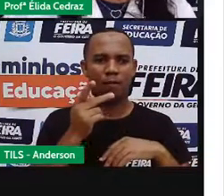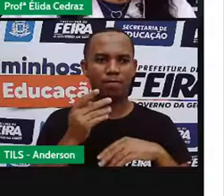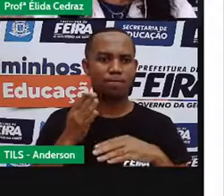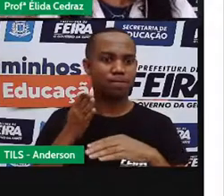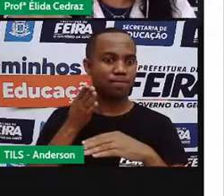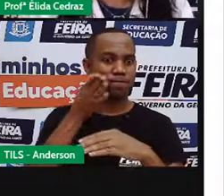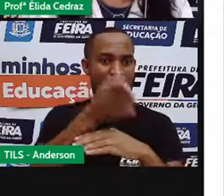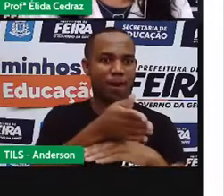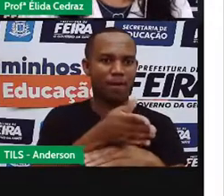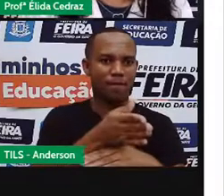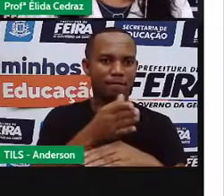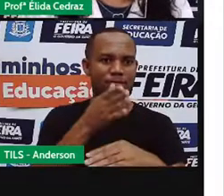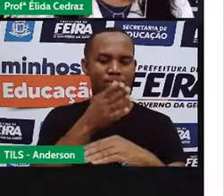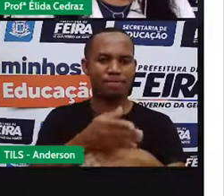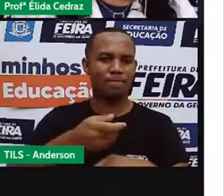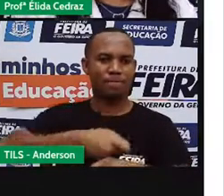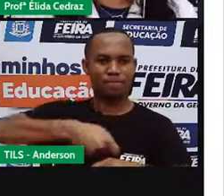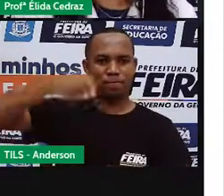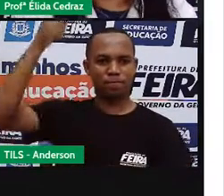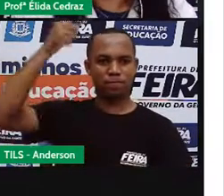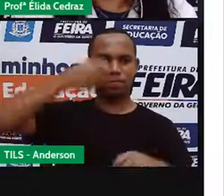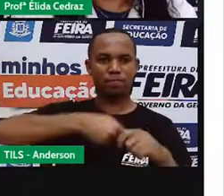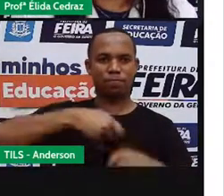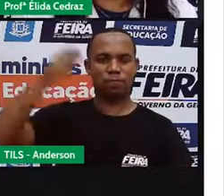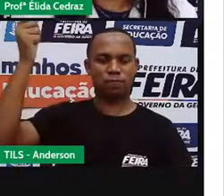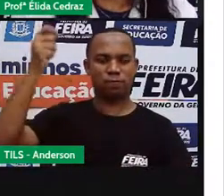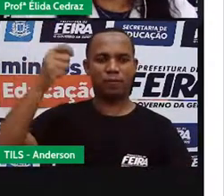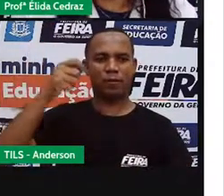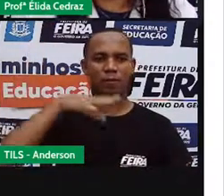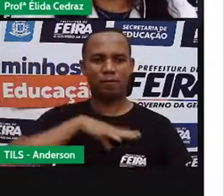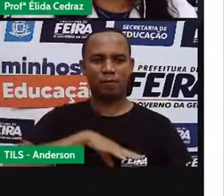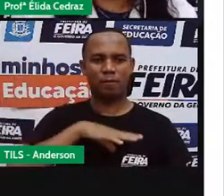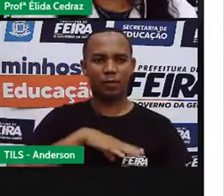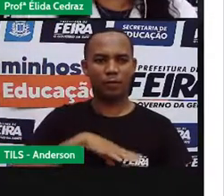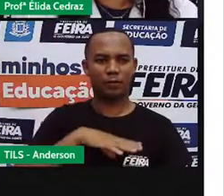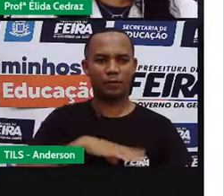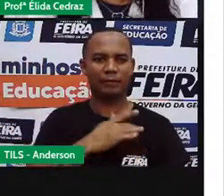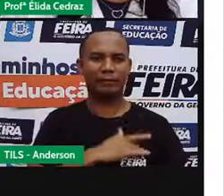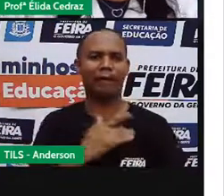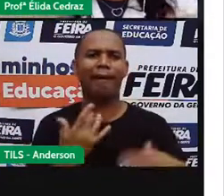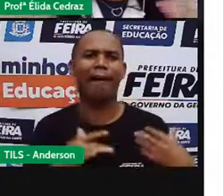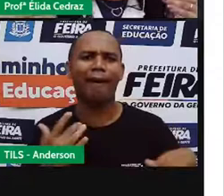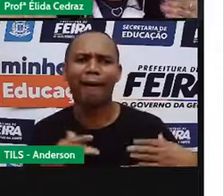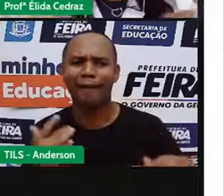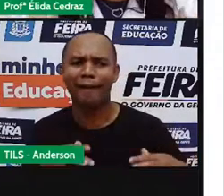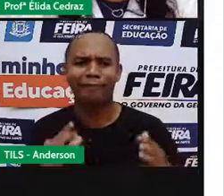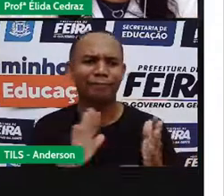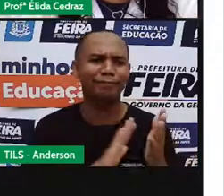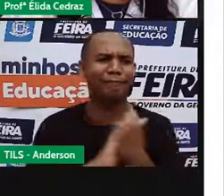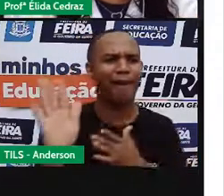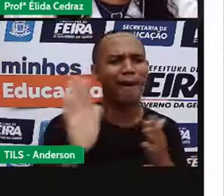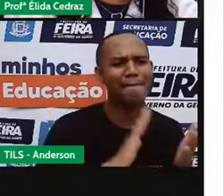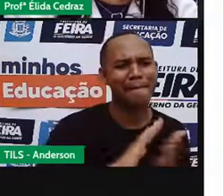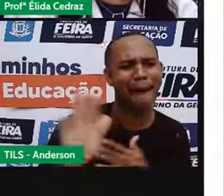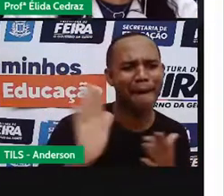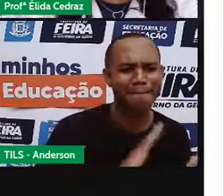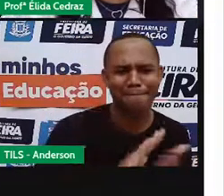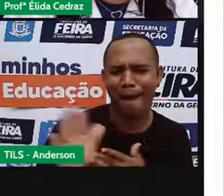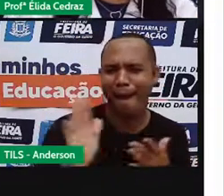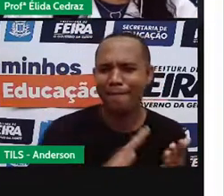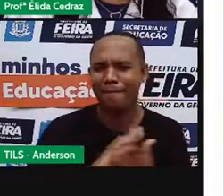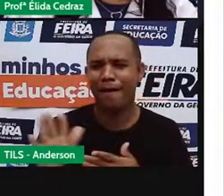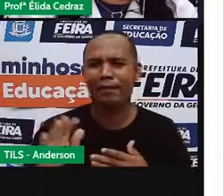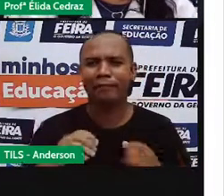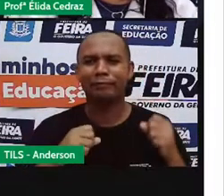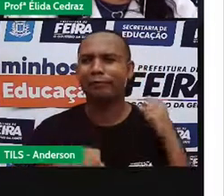mandando o povo ir para a batalha. E aí os portugueses ficaram morrendo de medo e saíram em disparada fugindo,